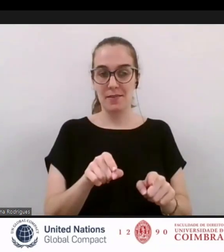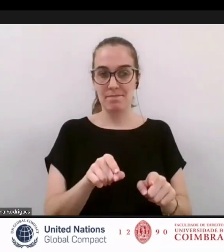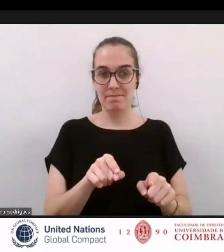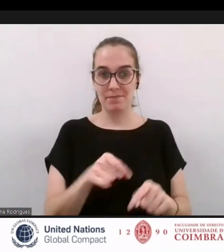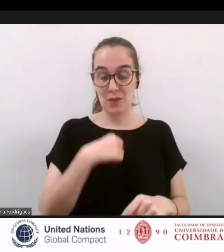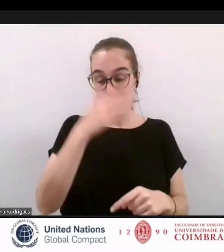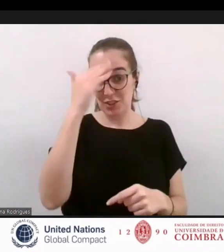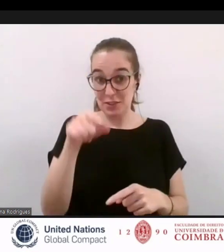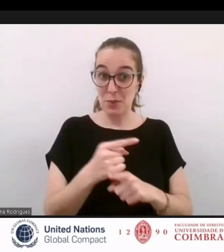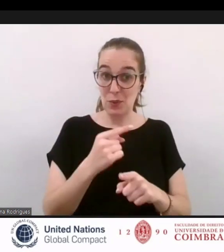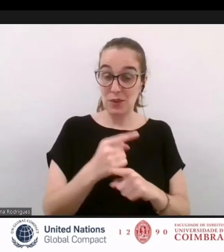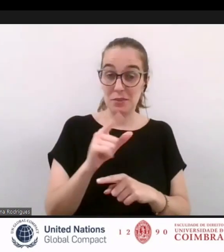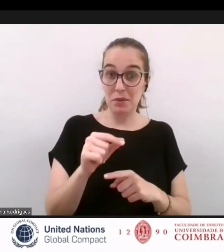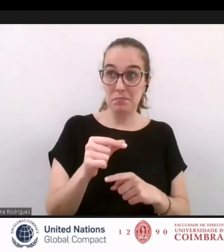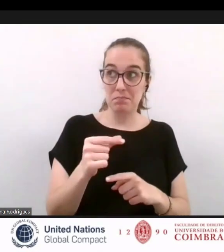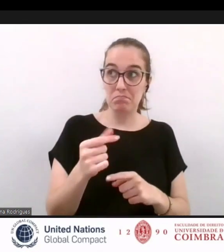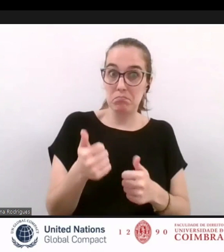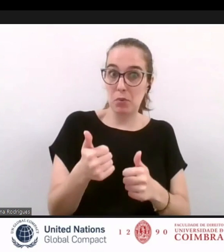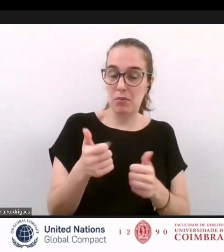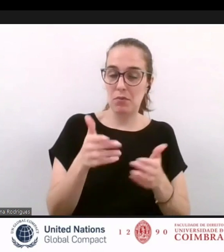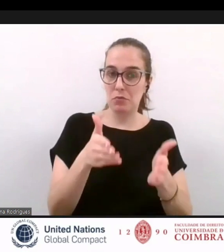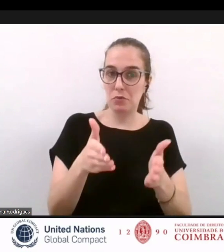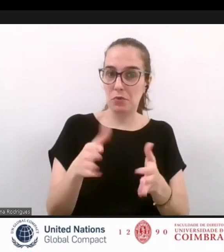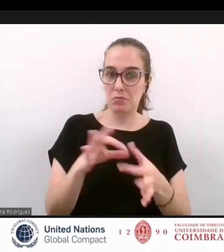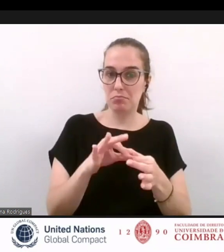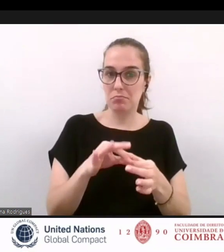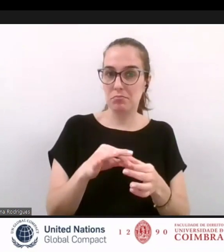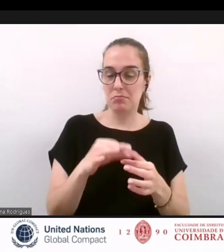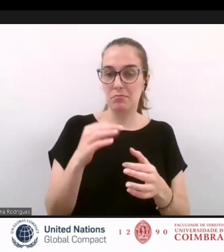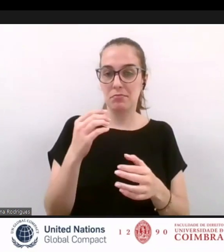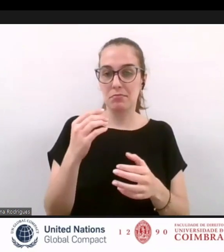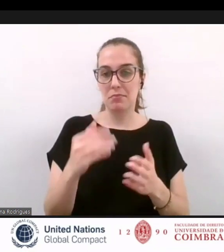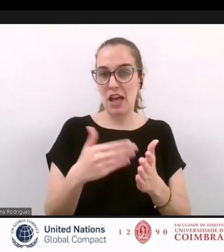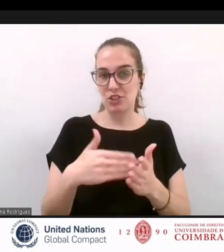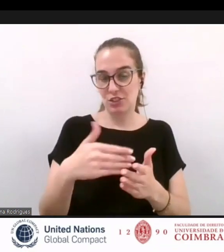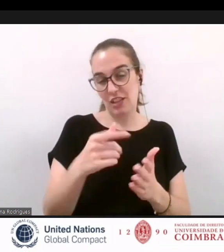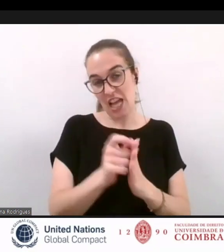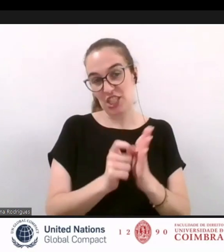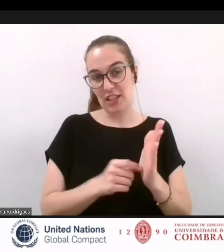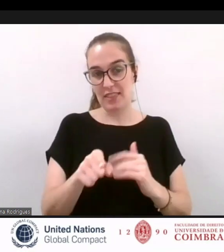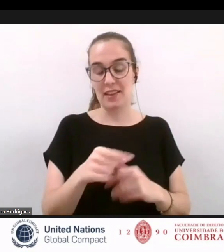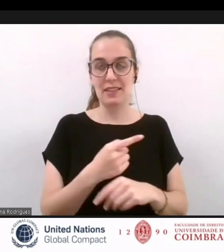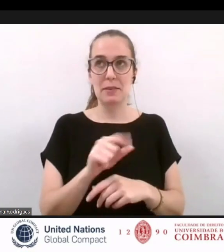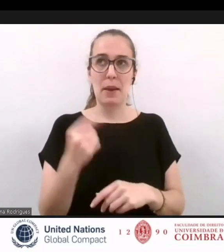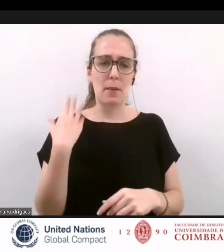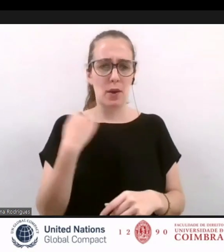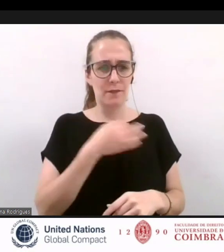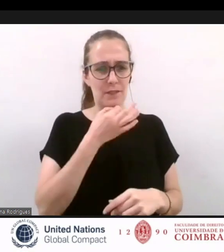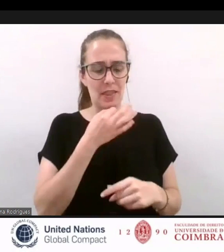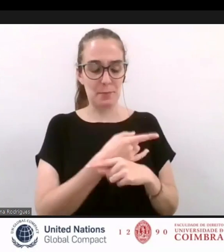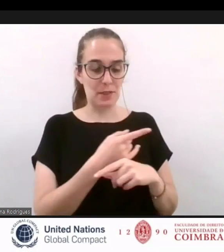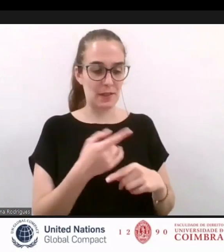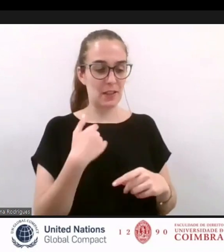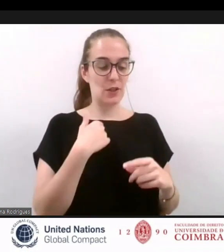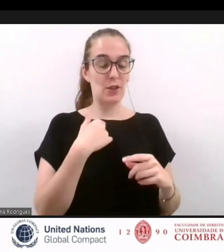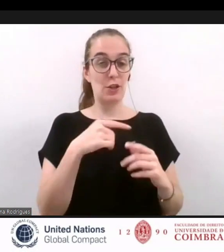das dimensões promissoras da agenda. E também na linha do que dizia ao início, nós estamos a falar do paradigma anterior